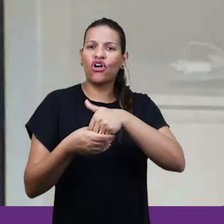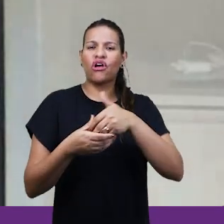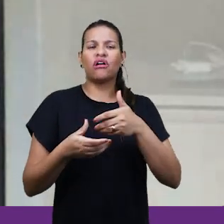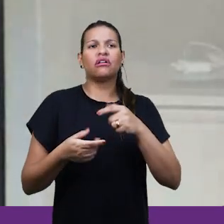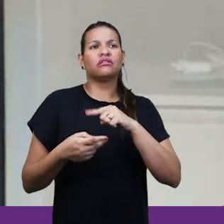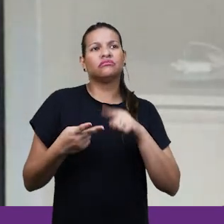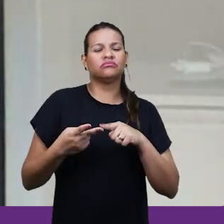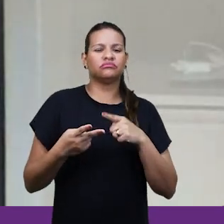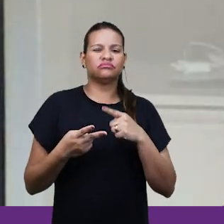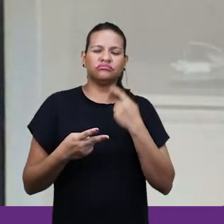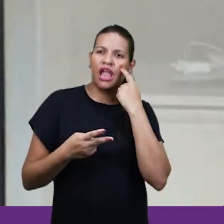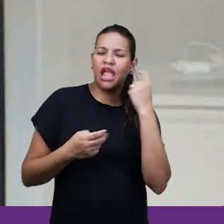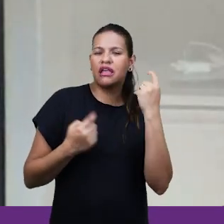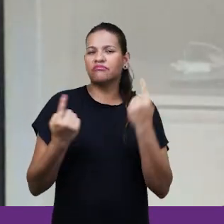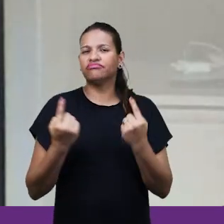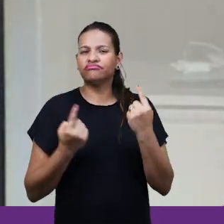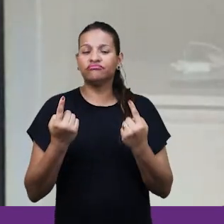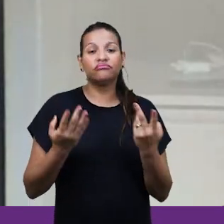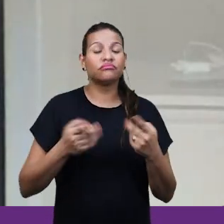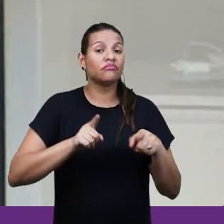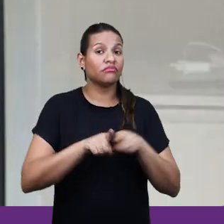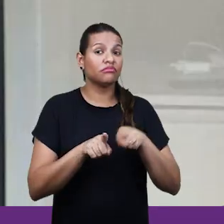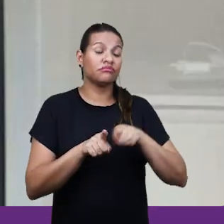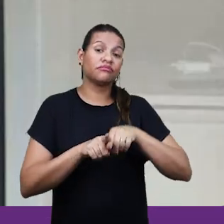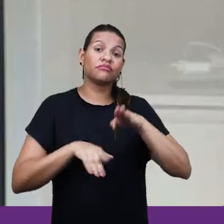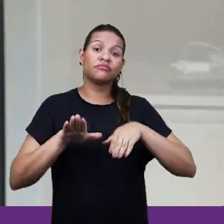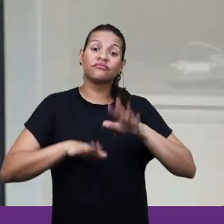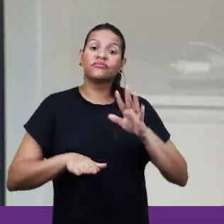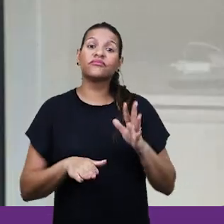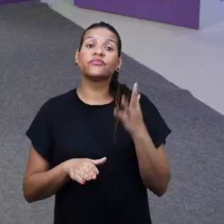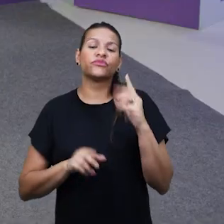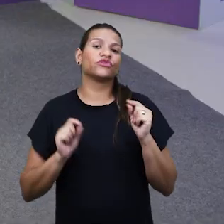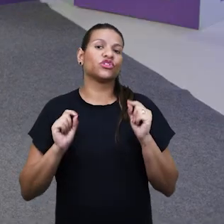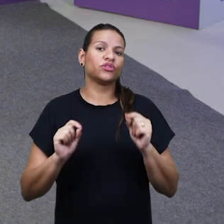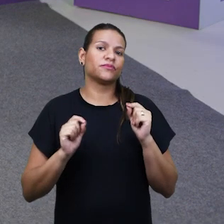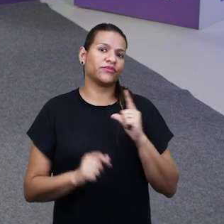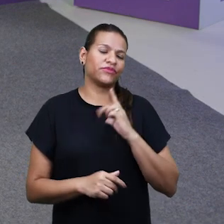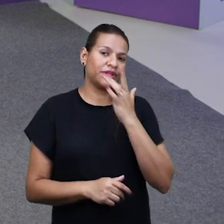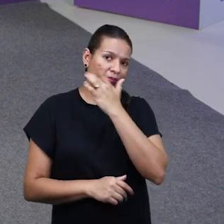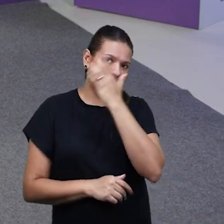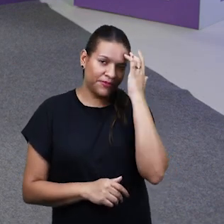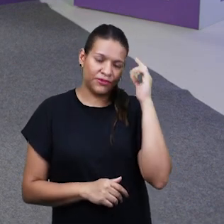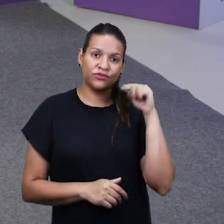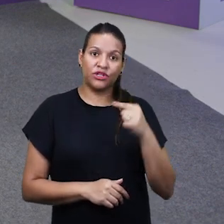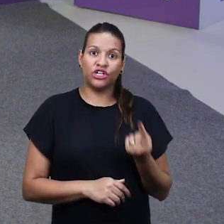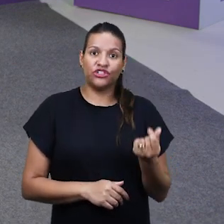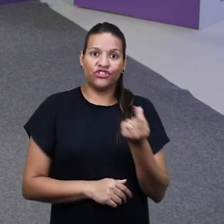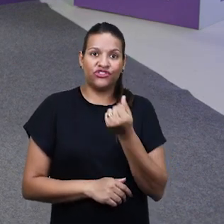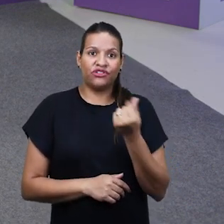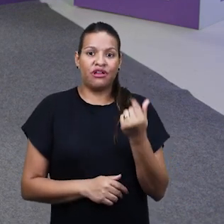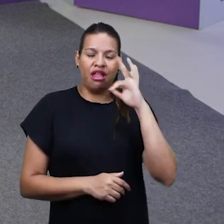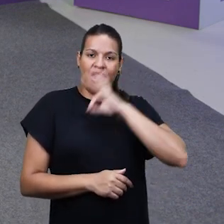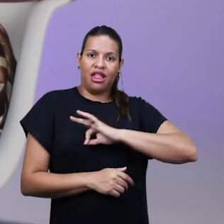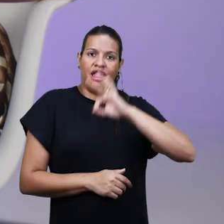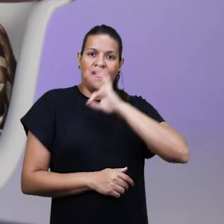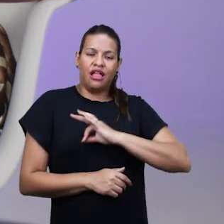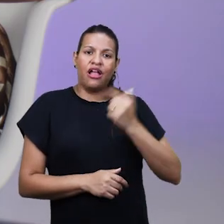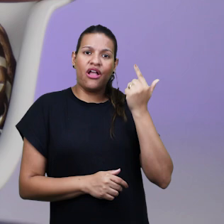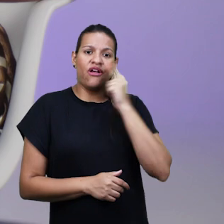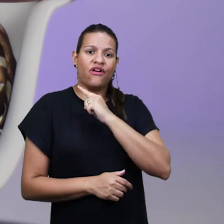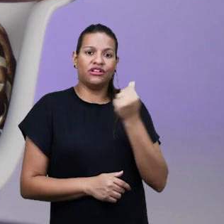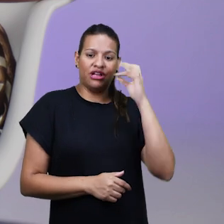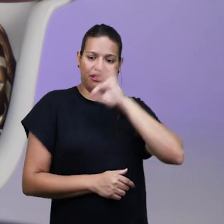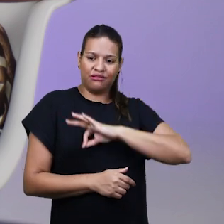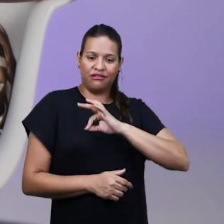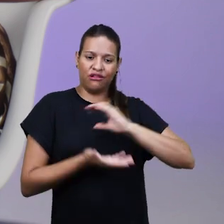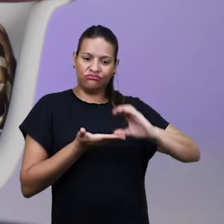ir mais para o lado de uma ideia ou de outra. Também pode acontecer das pessoas ganharem dinheiro, né, uma indústria também